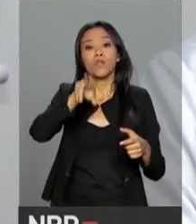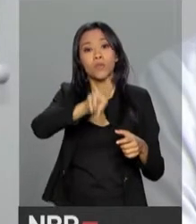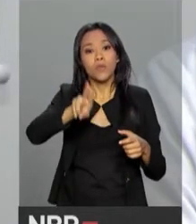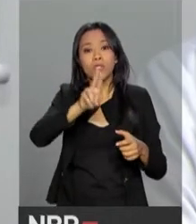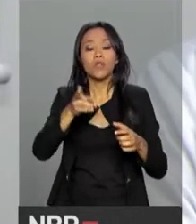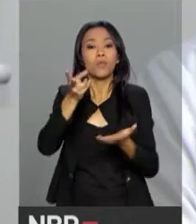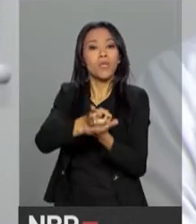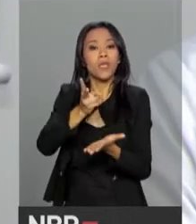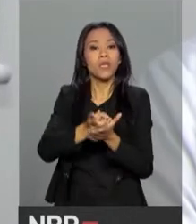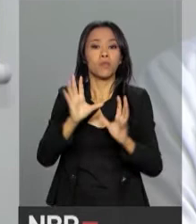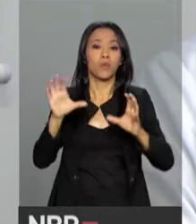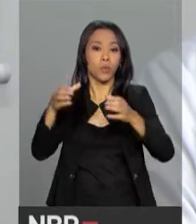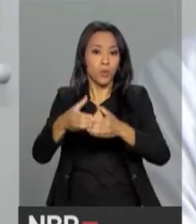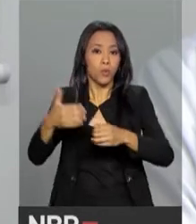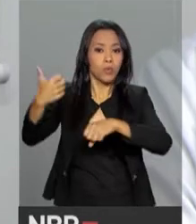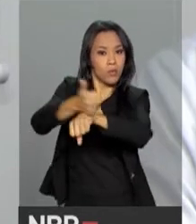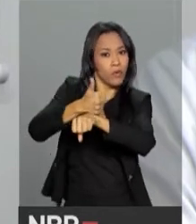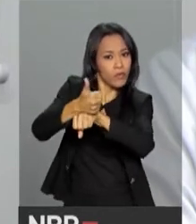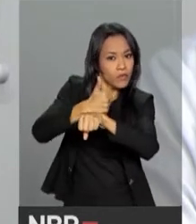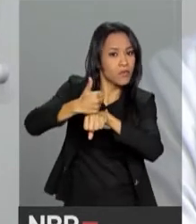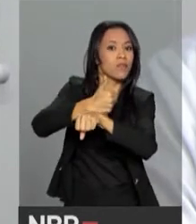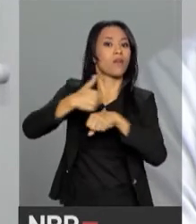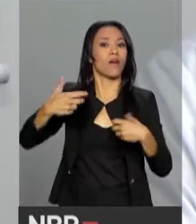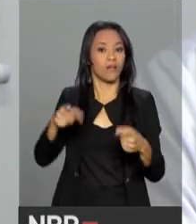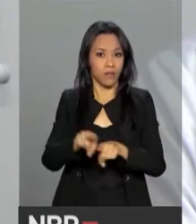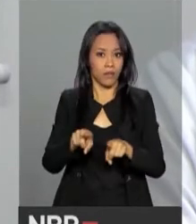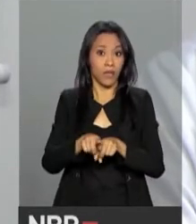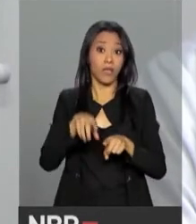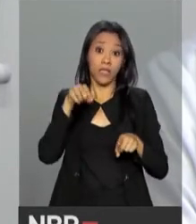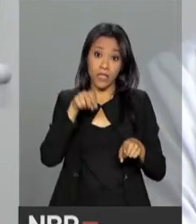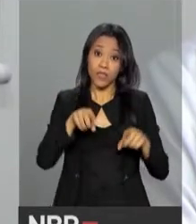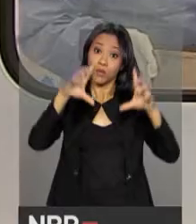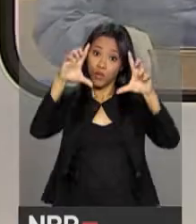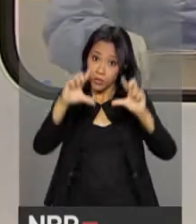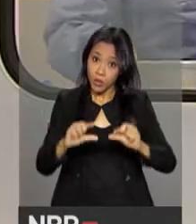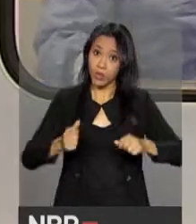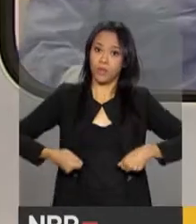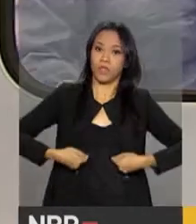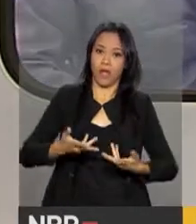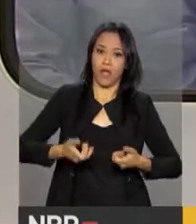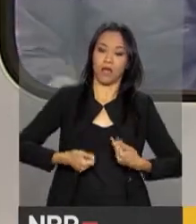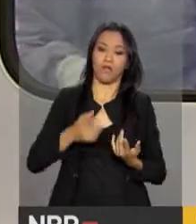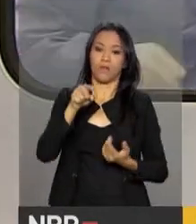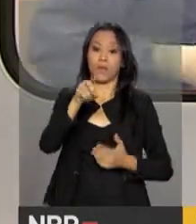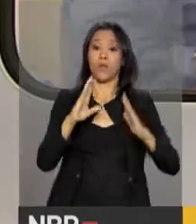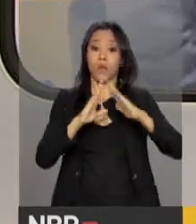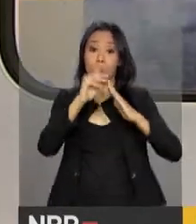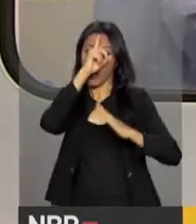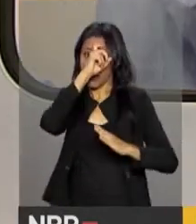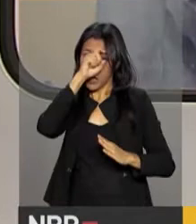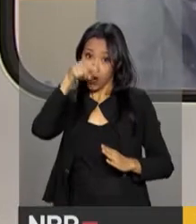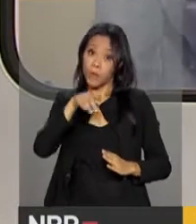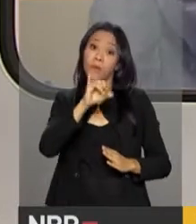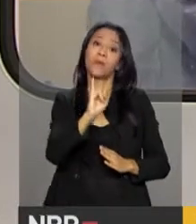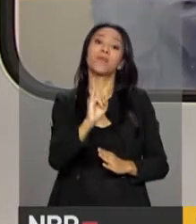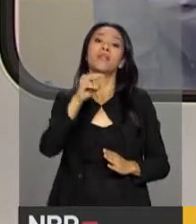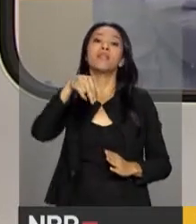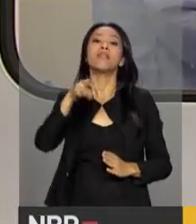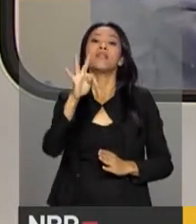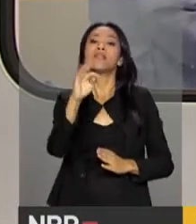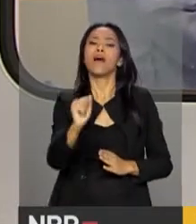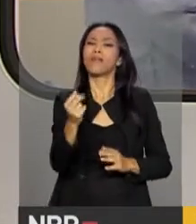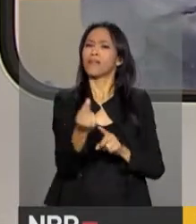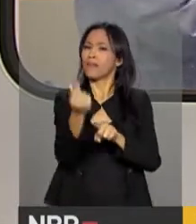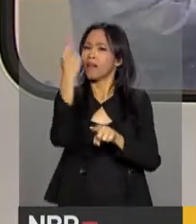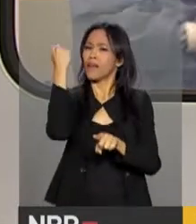equipe para captar então isso acaba diminuindo os custos incluindo trabalha desde 2002 com a captação e